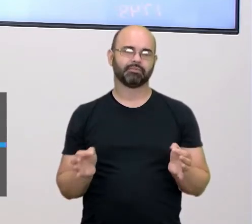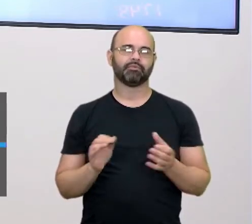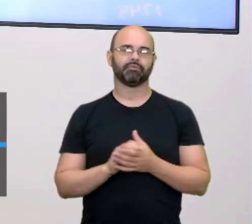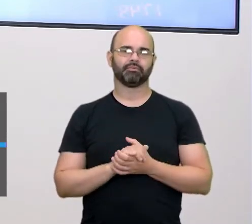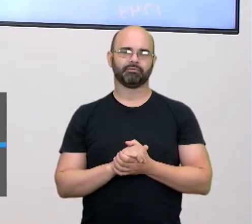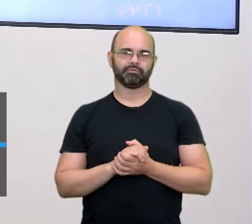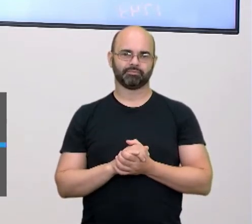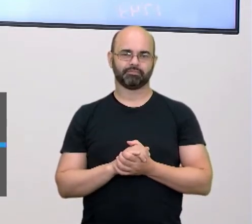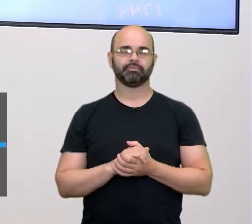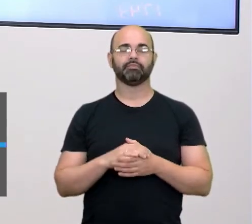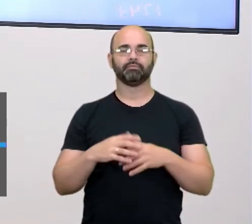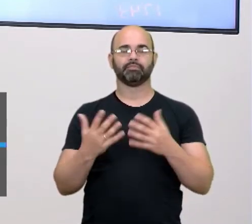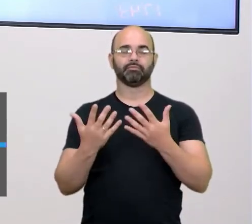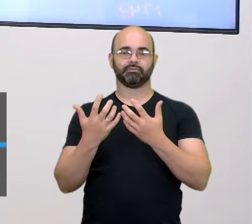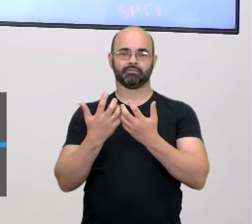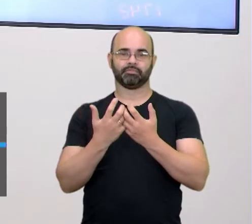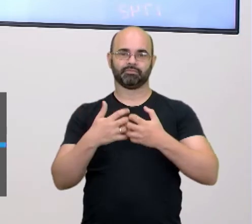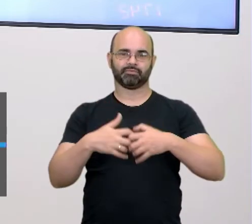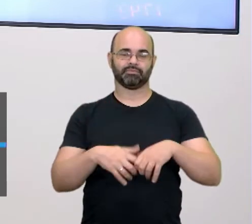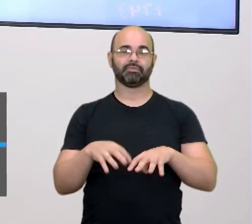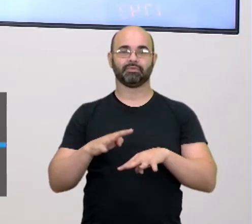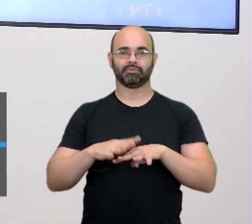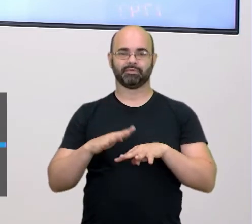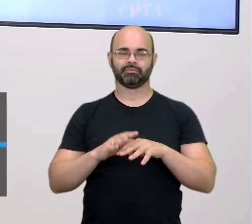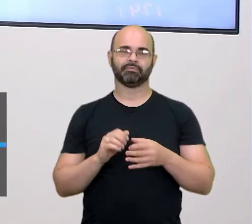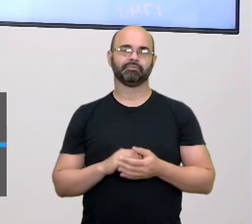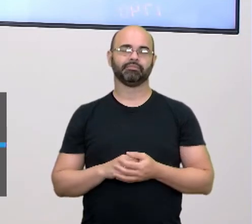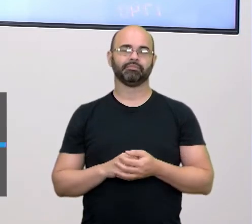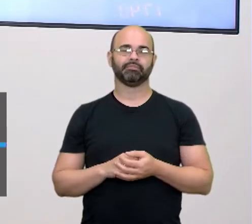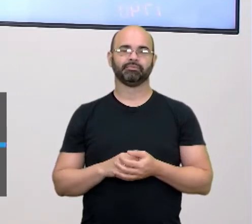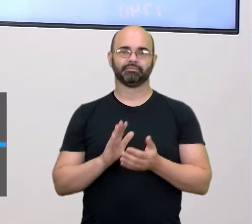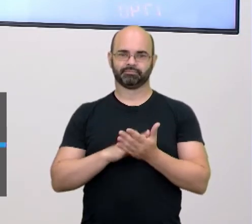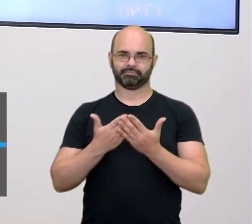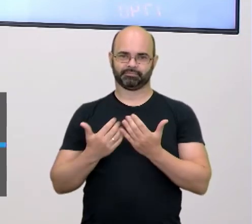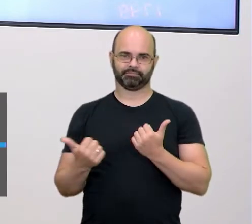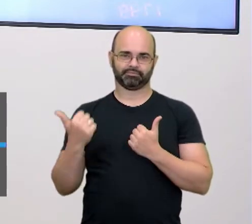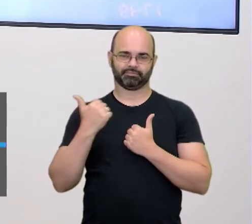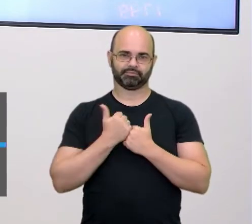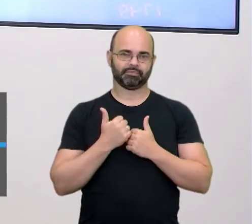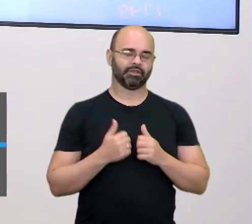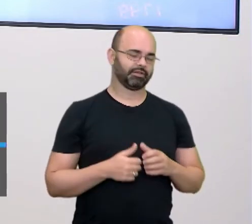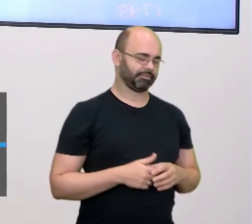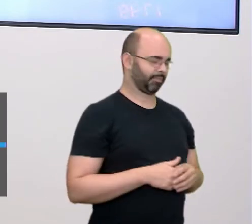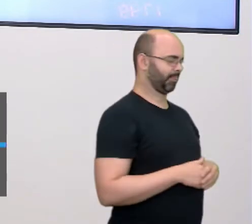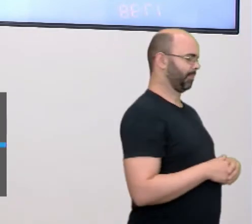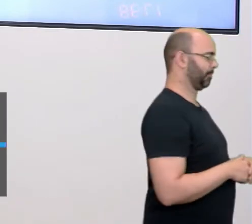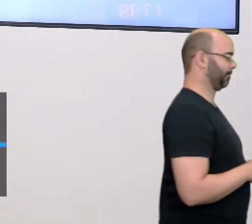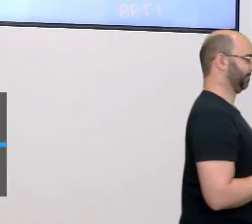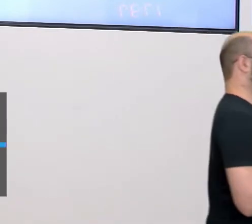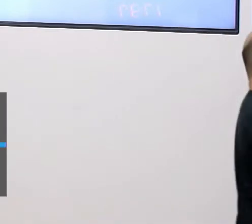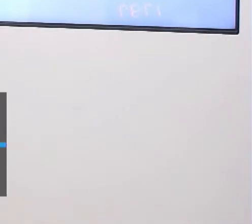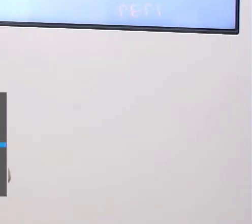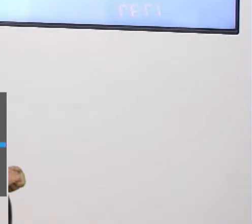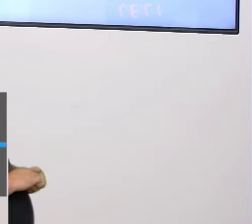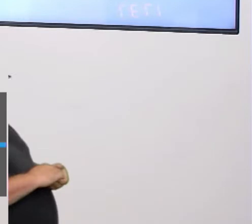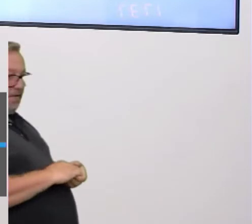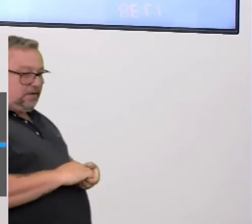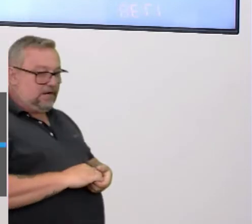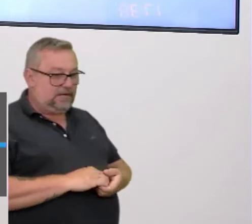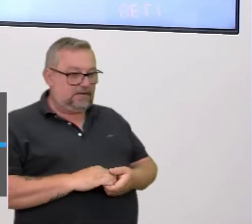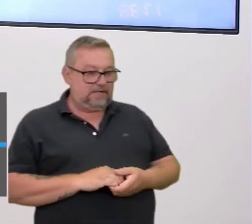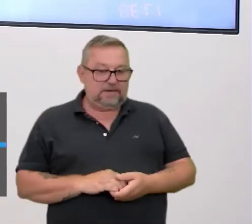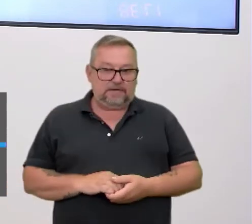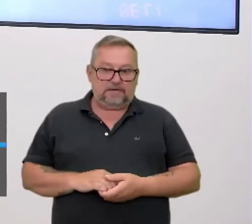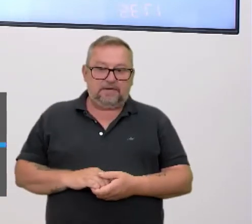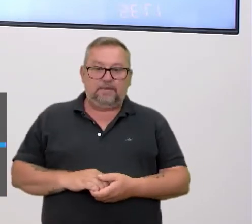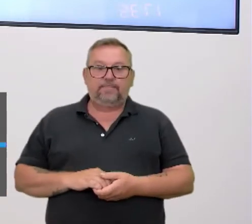um processo matemático, você vai resolvendo etapas por etapas, e aí você analisa, poxa vida, todas as etapas estão corretas? Ah, legal,